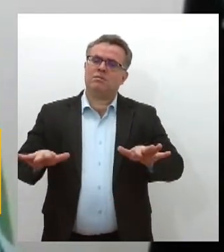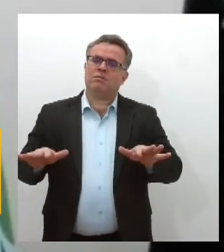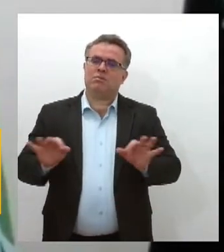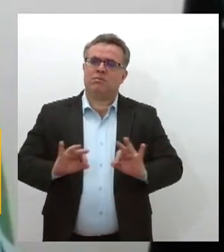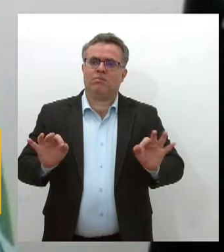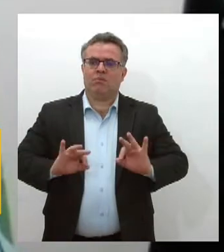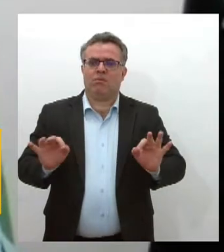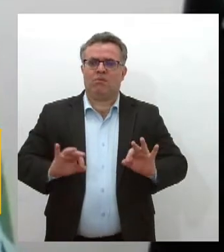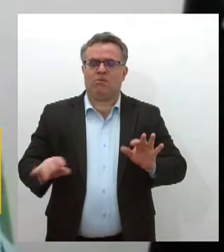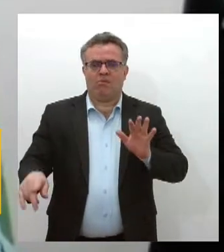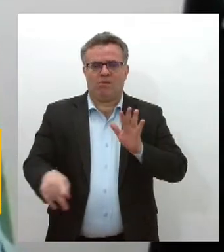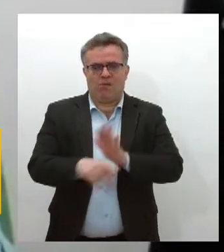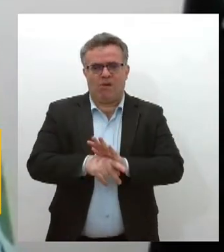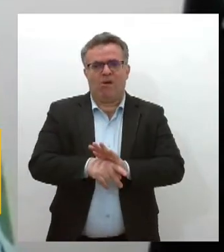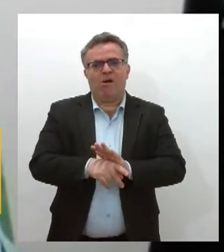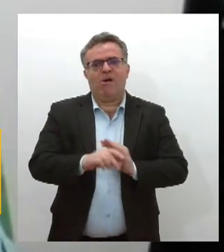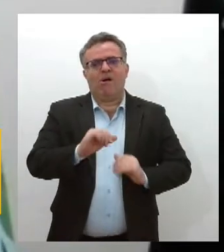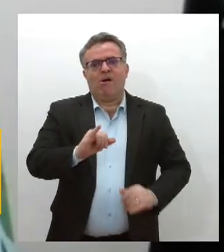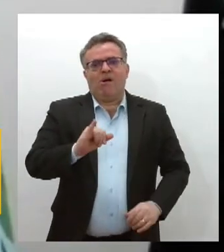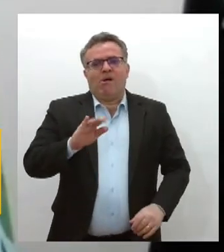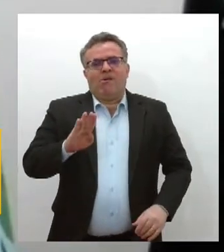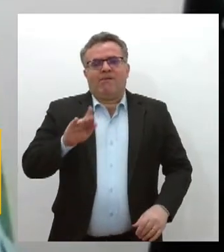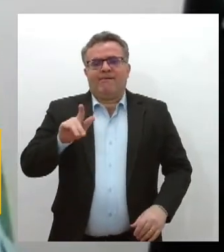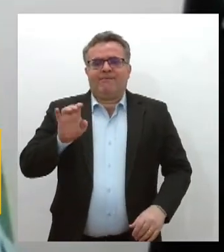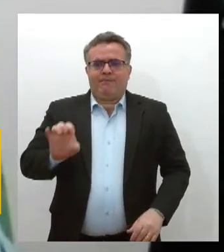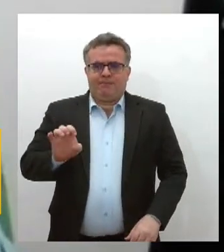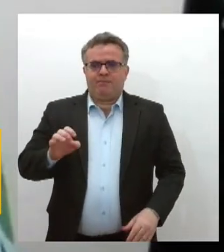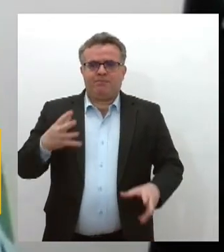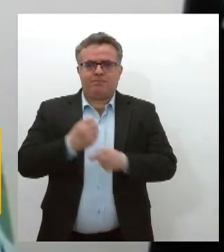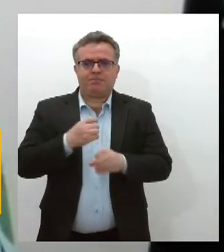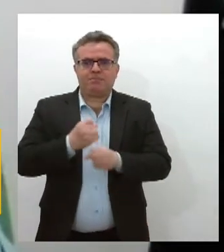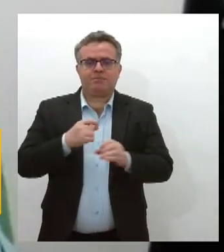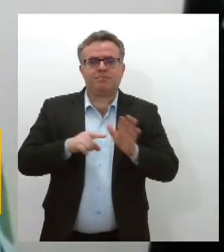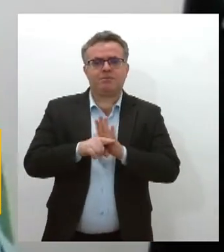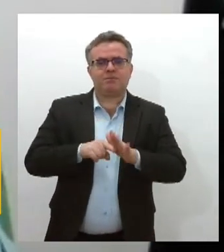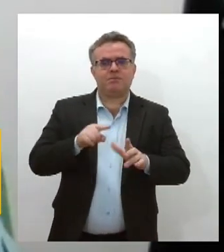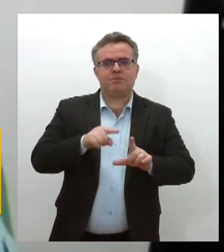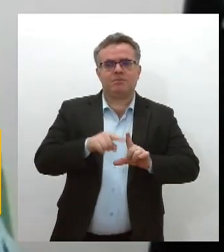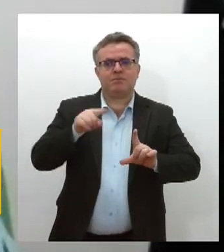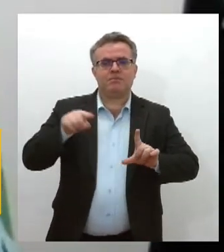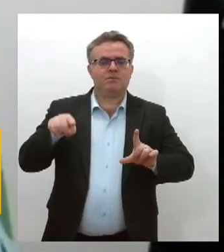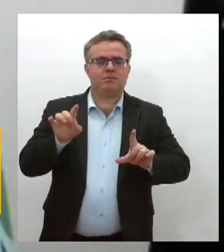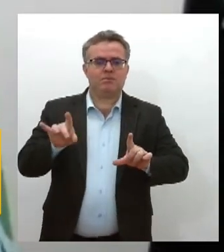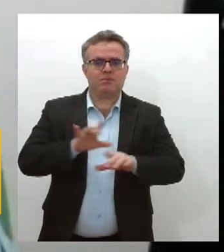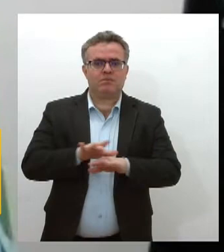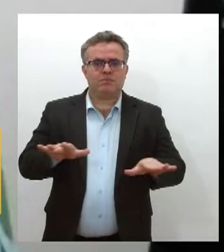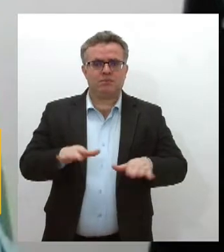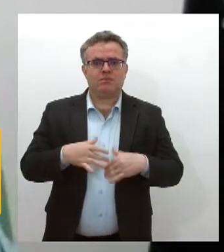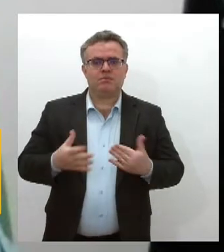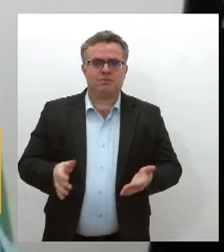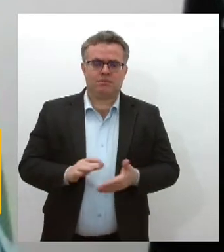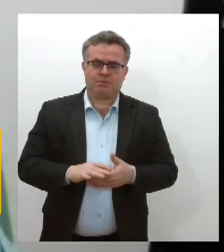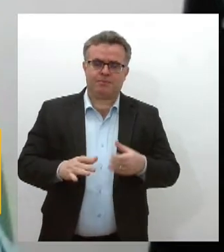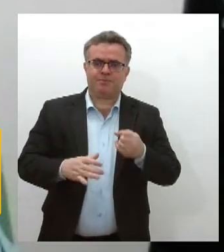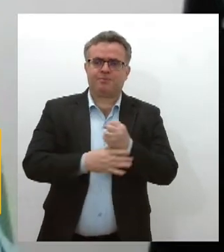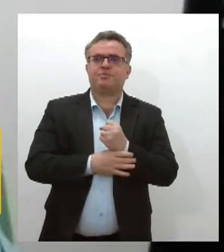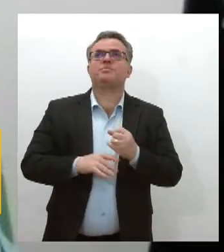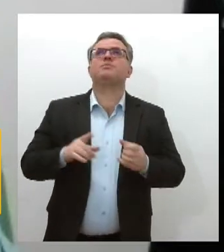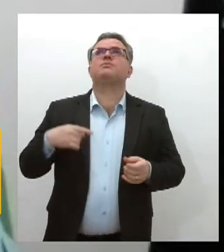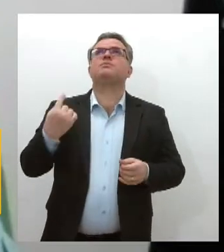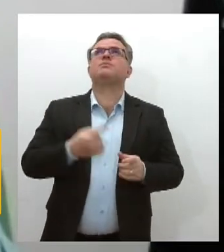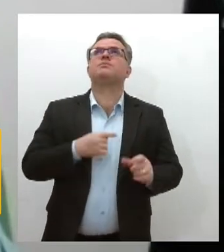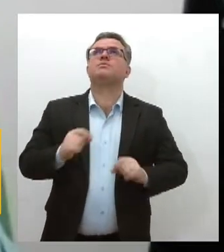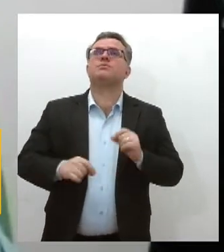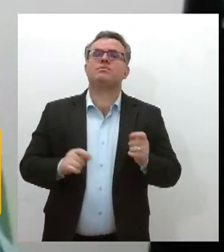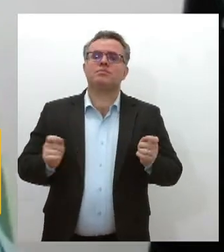são exclusivamente para fins estatísticos. Então, a pessoa pode ter segurança com relação a isso, segurança com relação aos nossos recenseadores, que